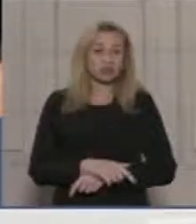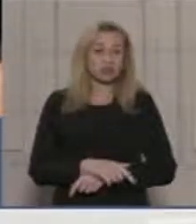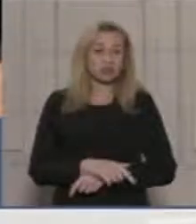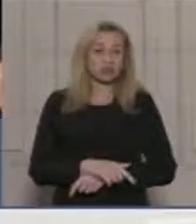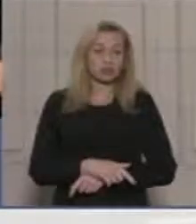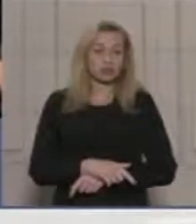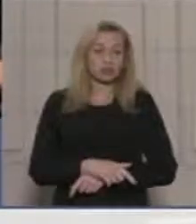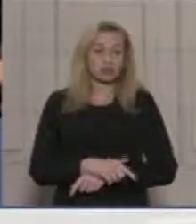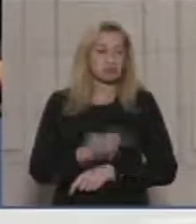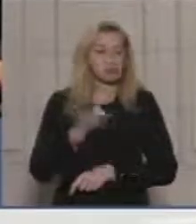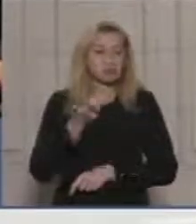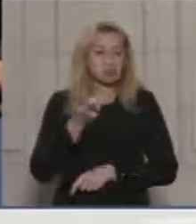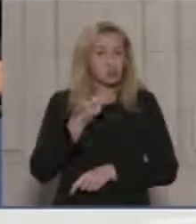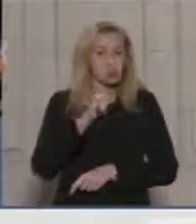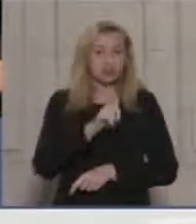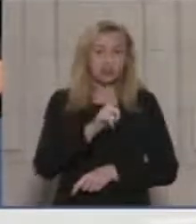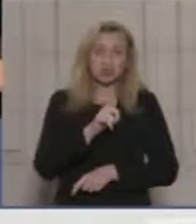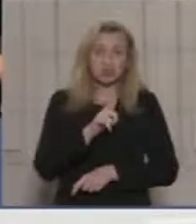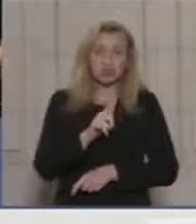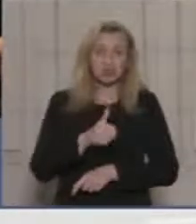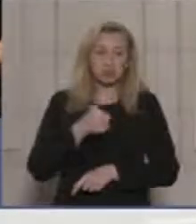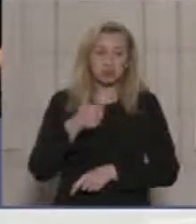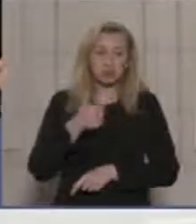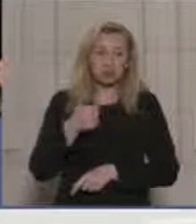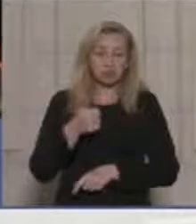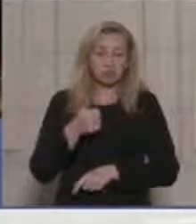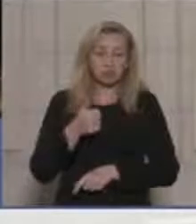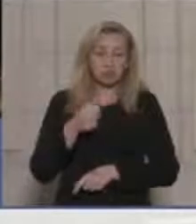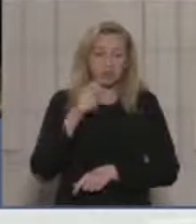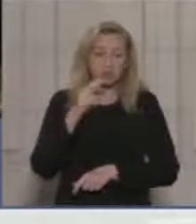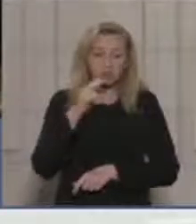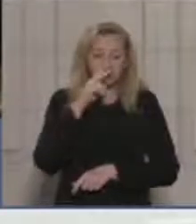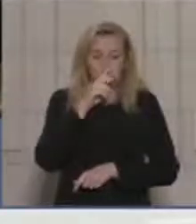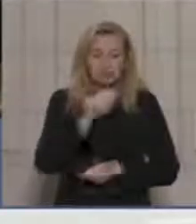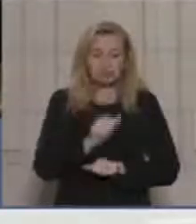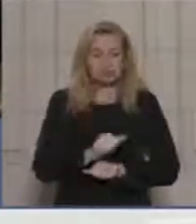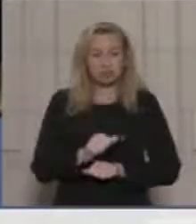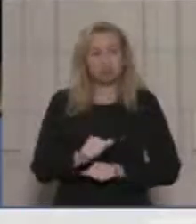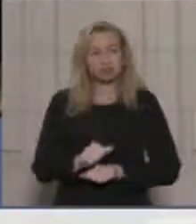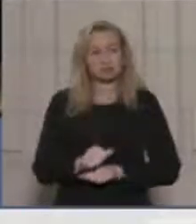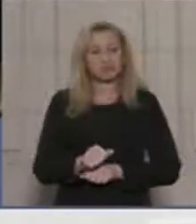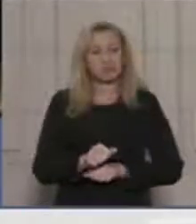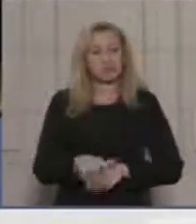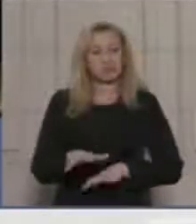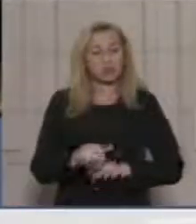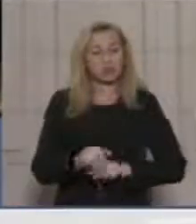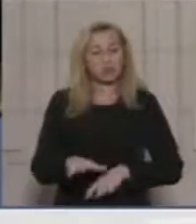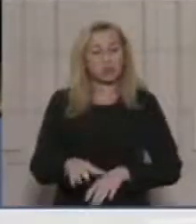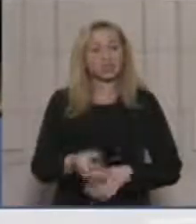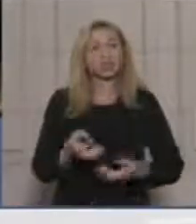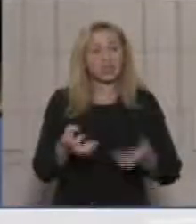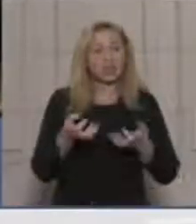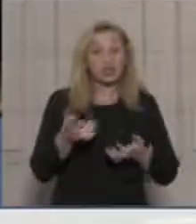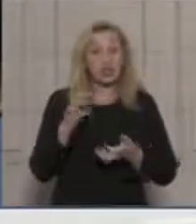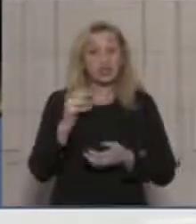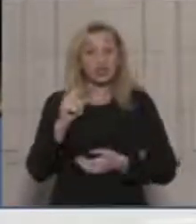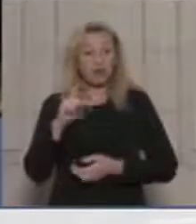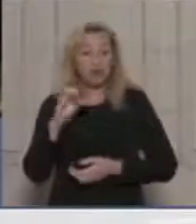principalmente das Forças Armadas. Então, ele está dizendo que quer a reforma da